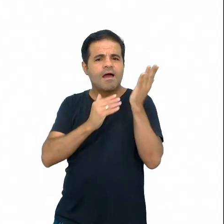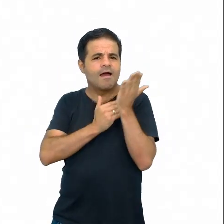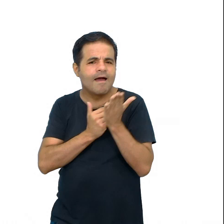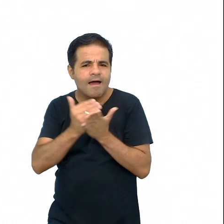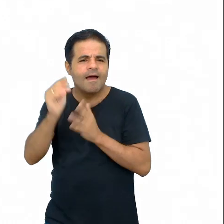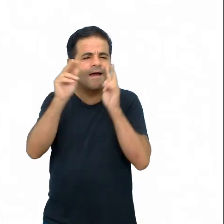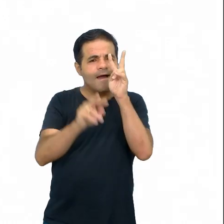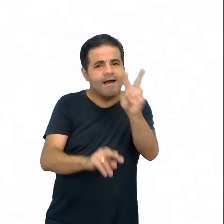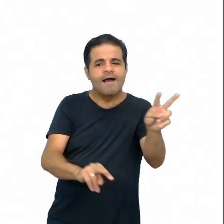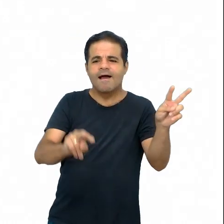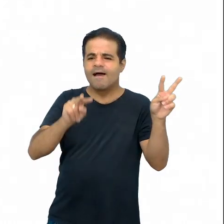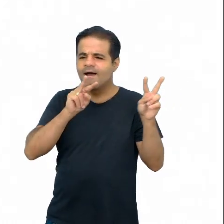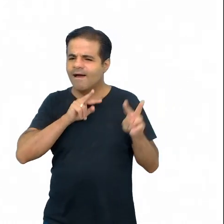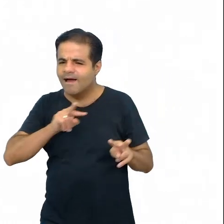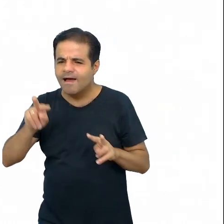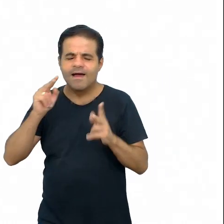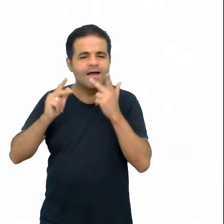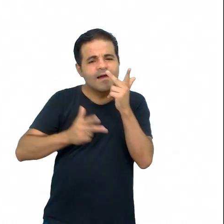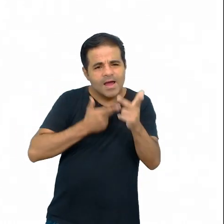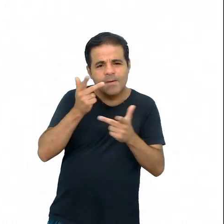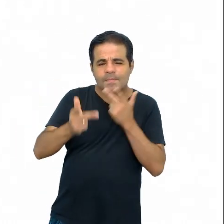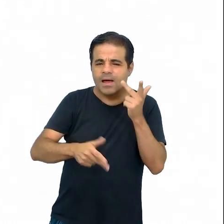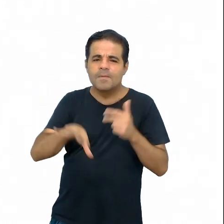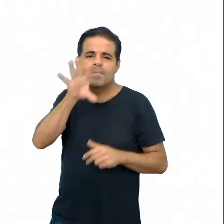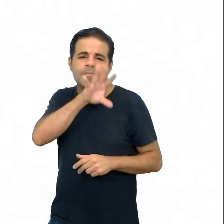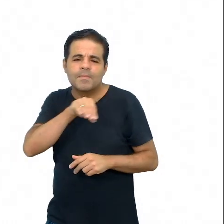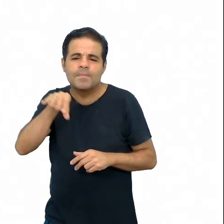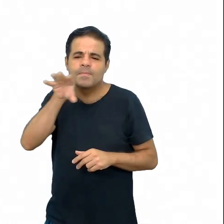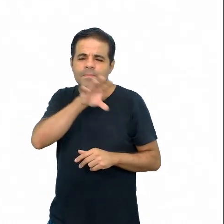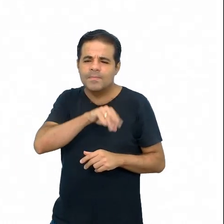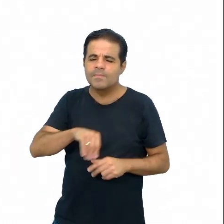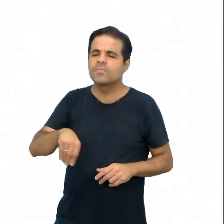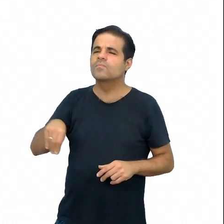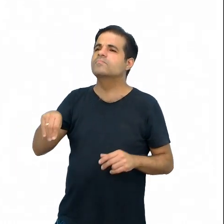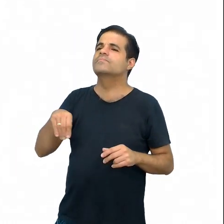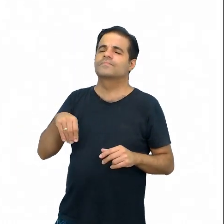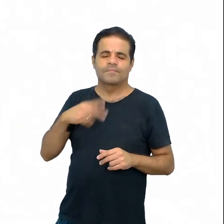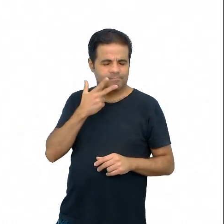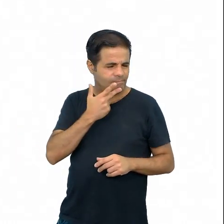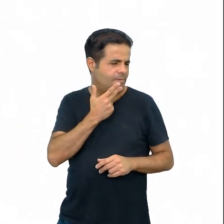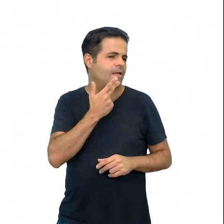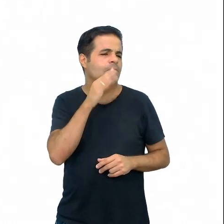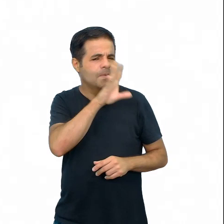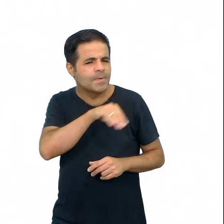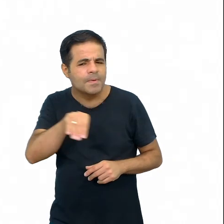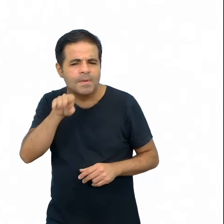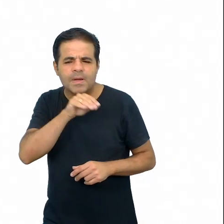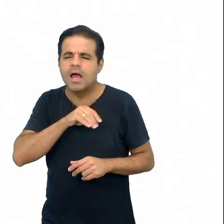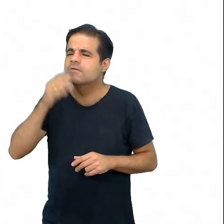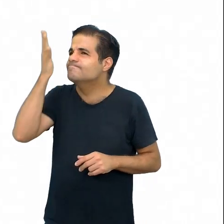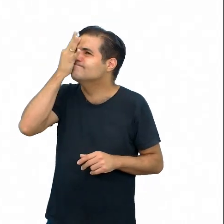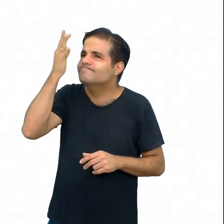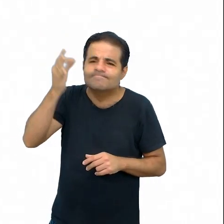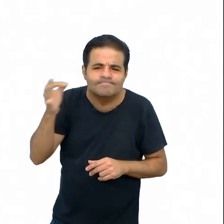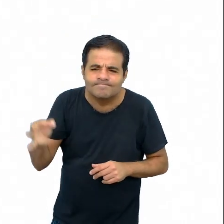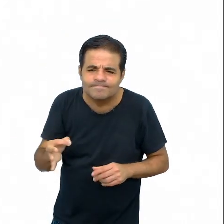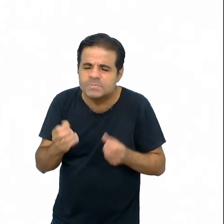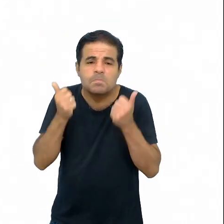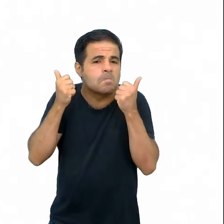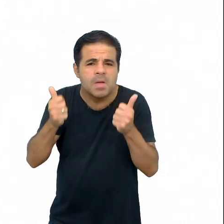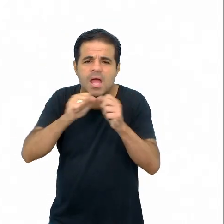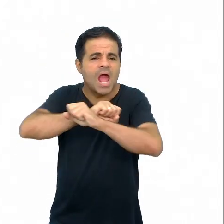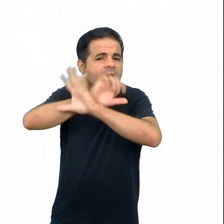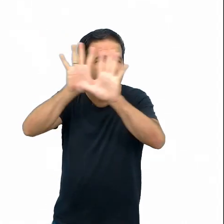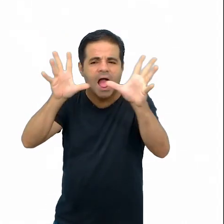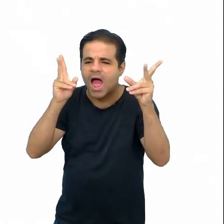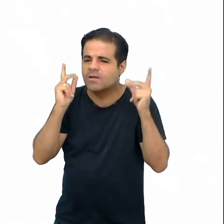iniciar a fala, né, guturalmente vão ali pronunciando algumas falas ainda não muito